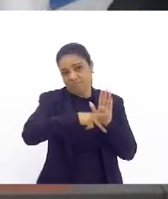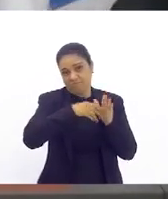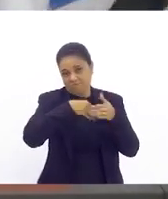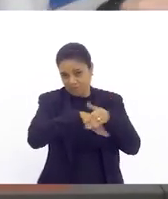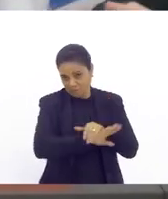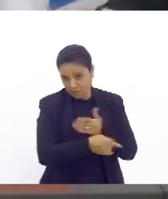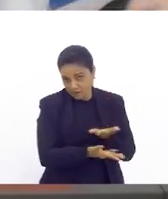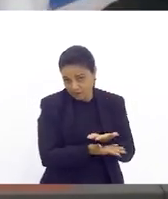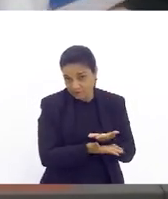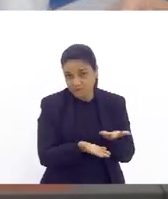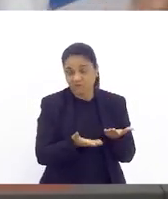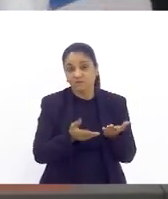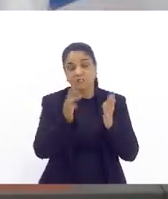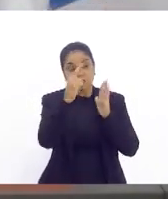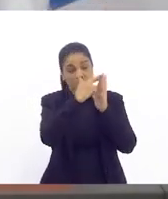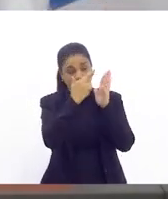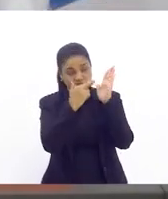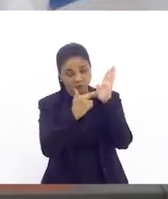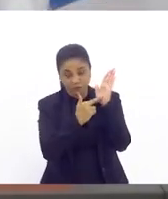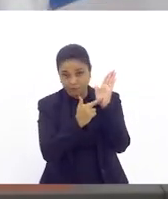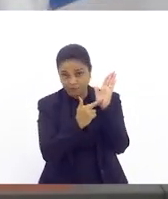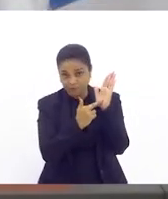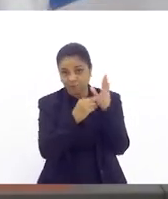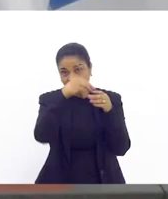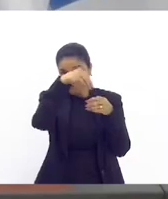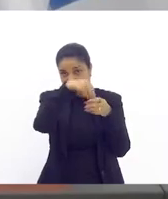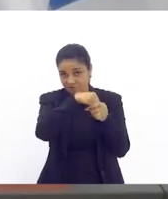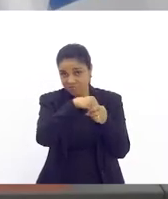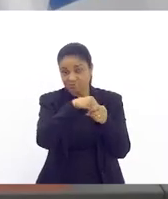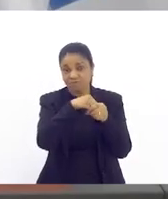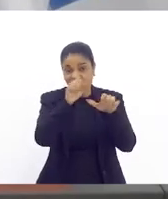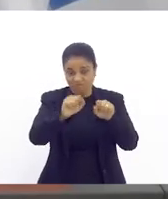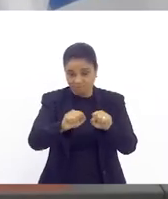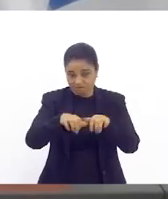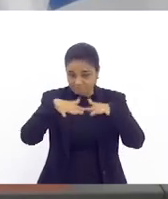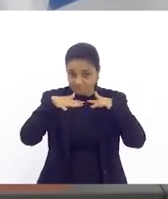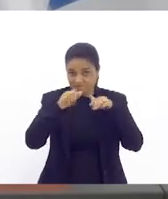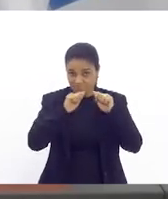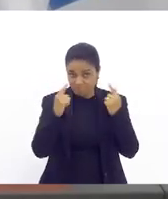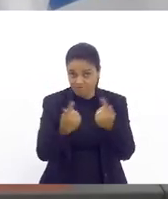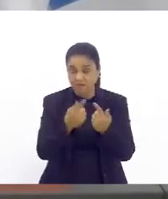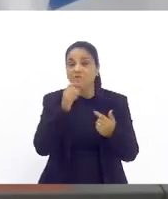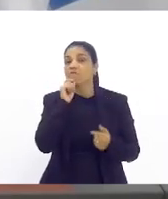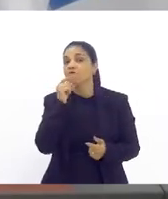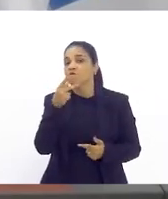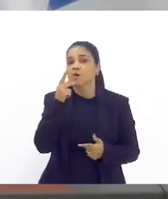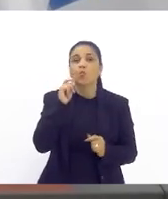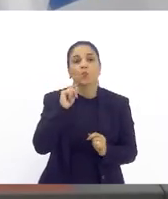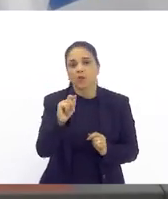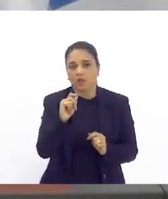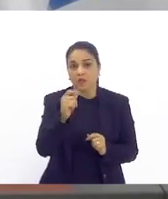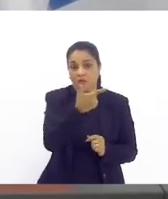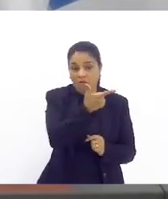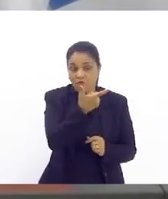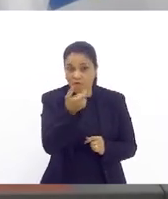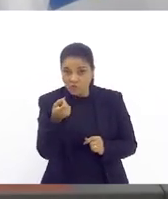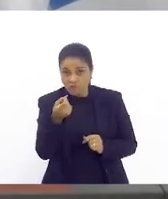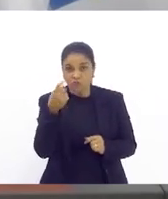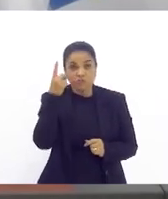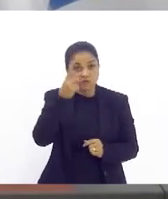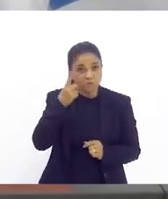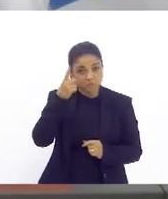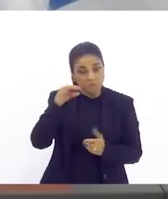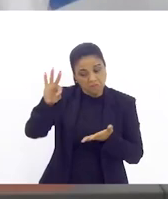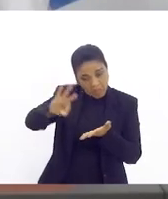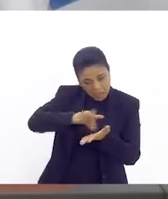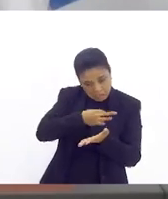Regimento Interno Se não for de um deputado eleito né deputado Jorge 20 deputados assinando também